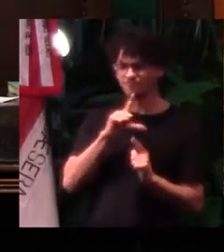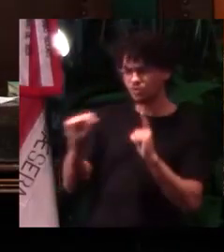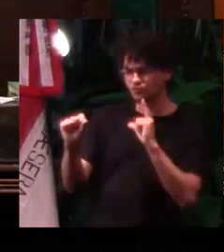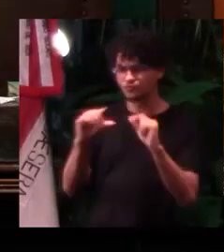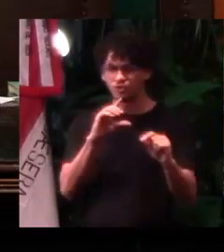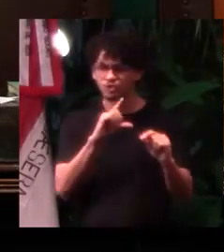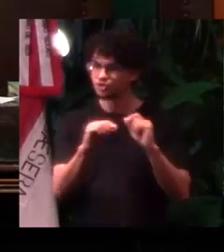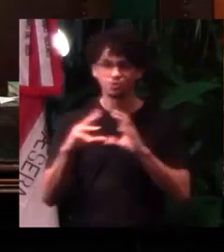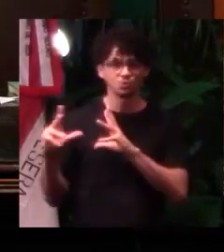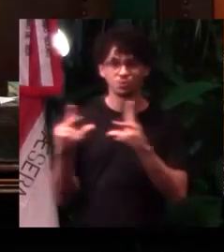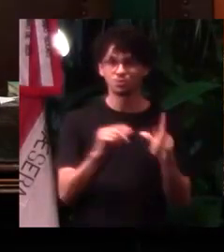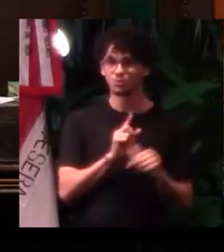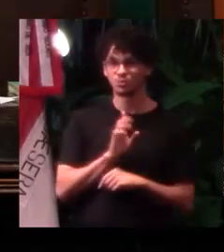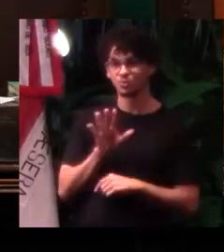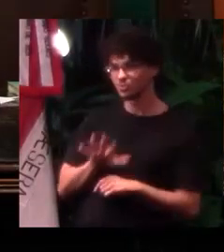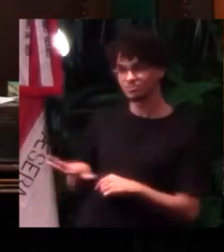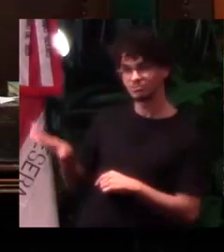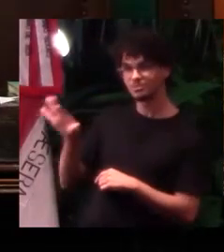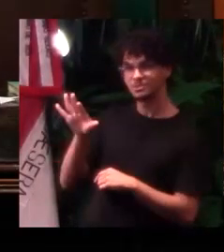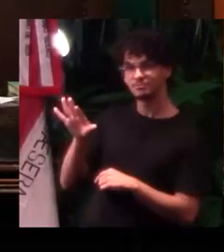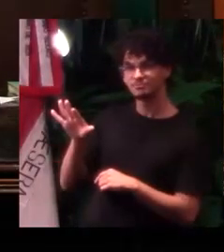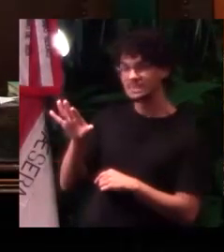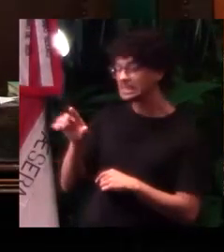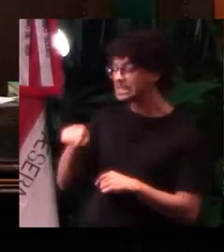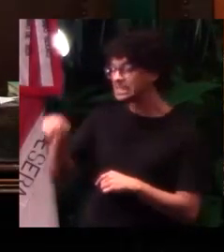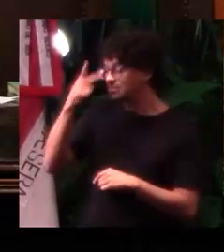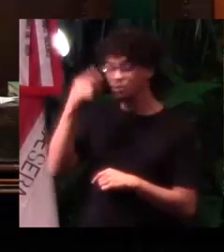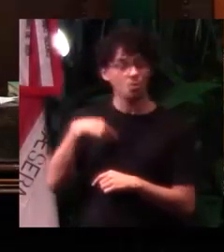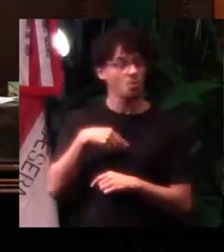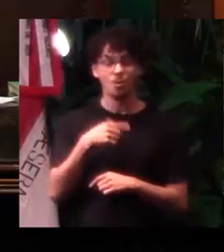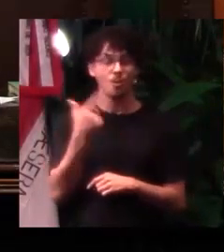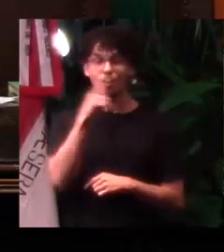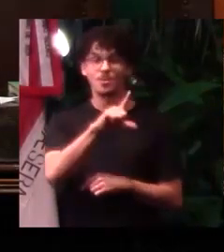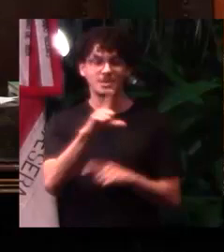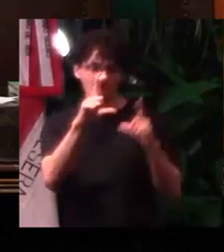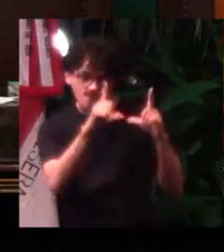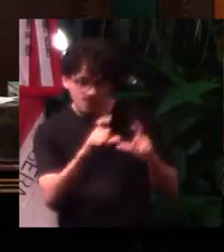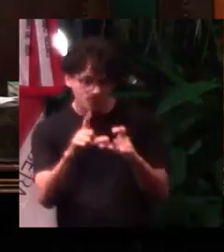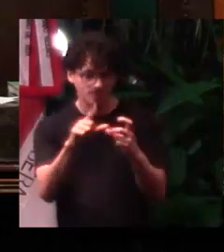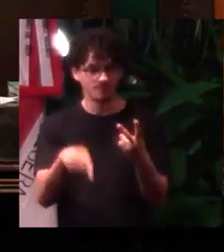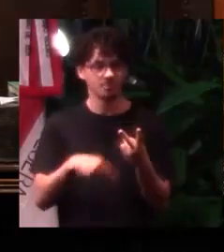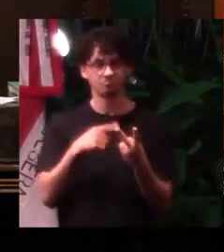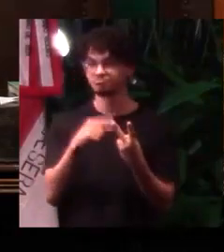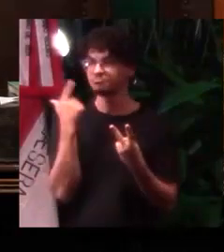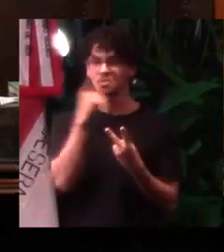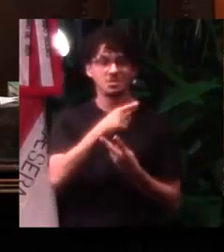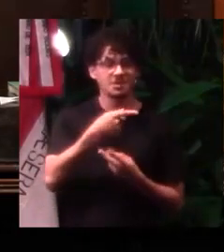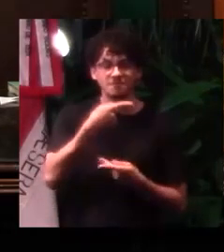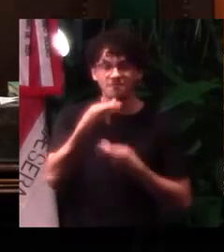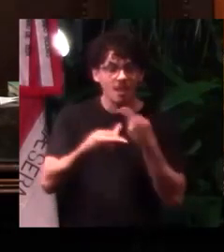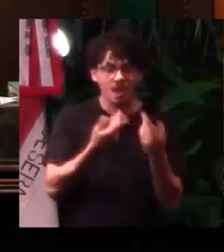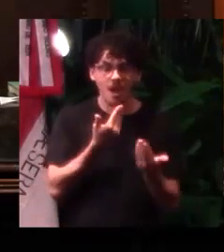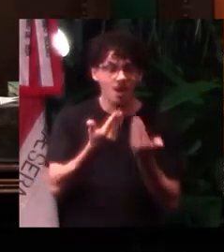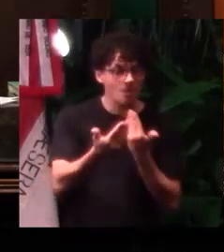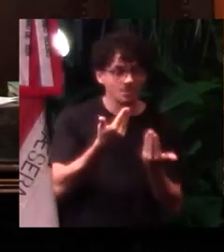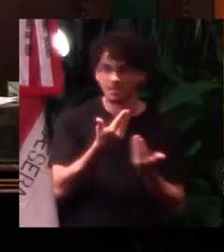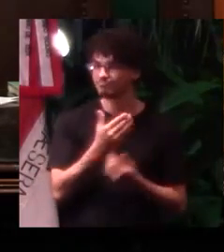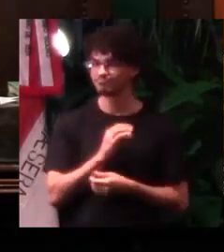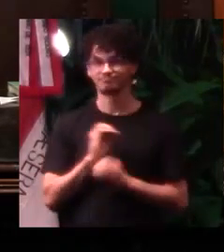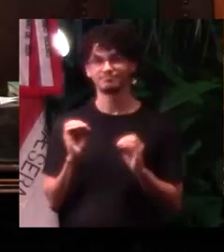De tudo isso ele foge. Ninguém consegue fotografá-lo, ninguém consegue falar com ele. Né?